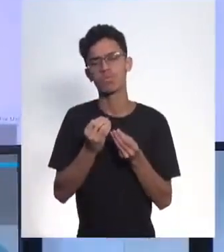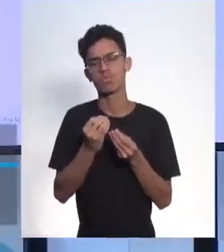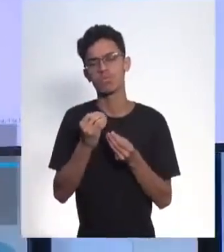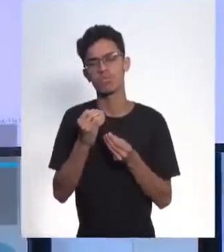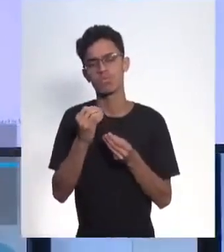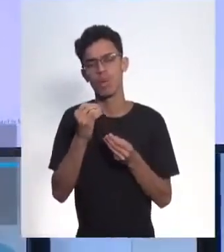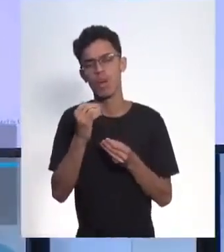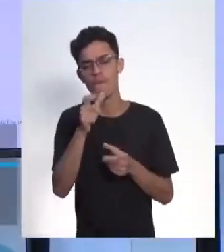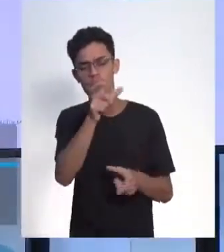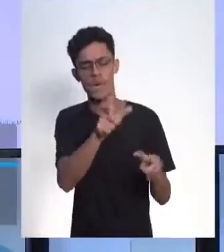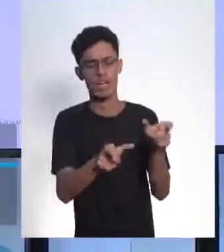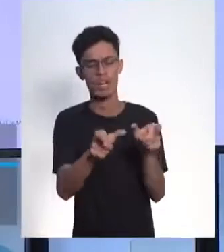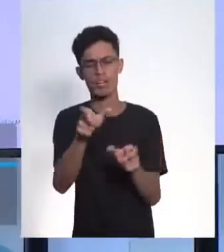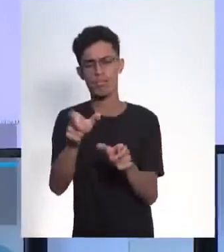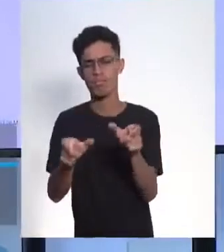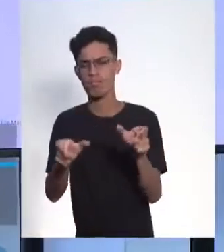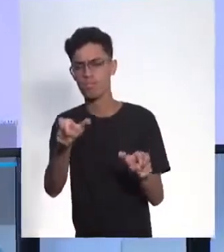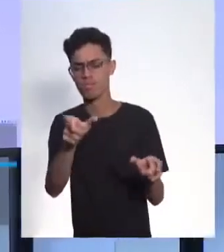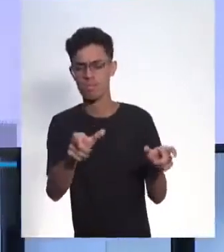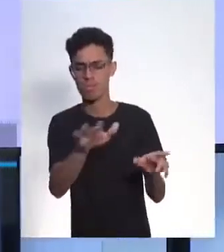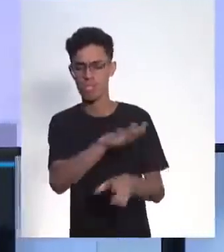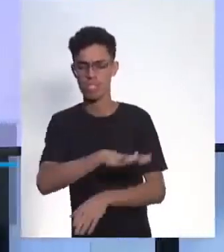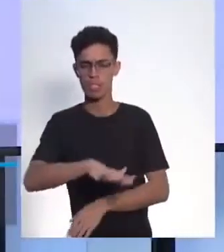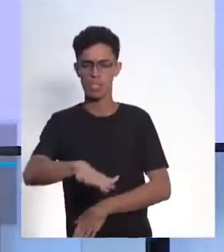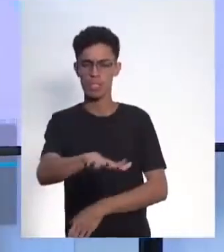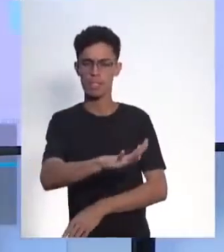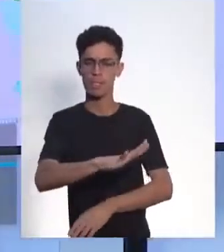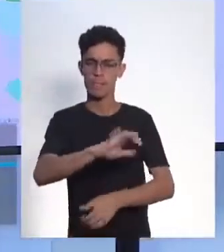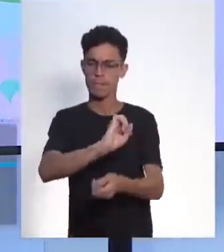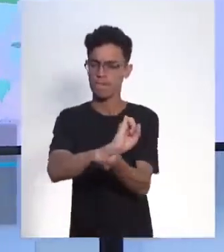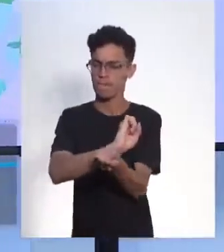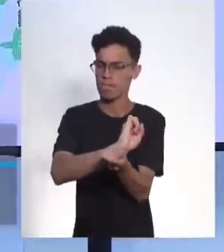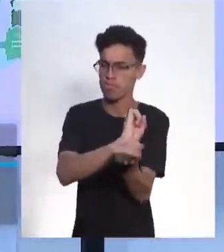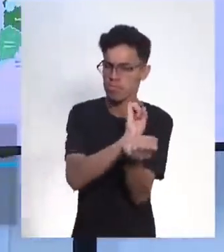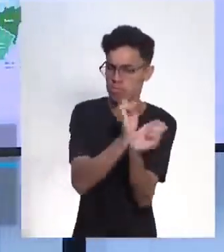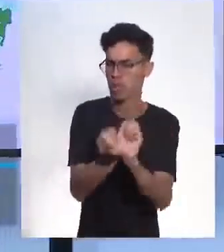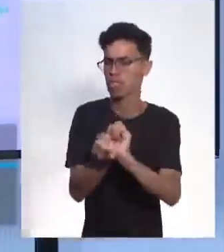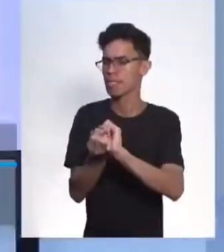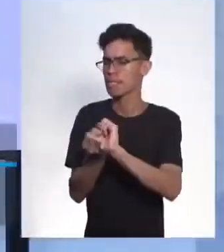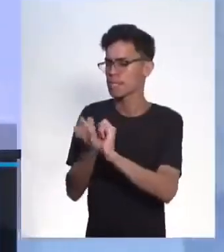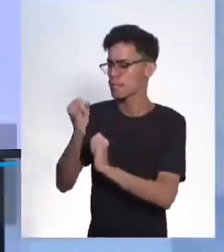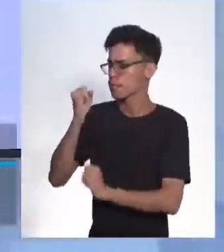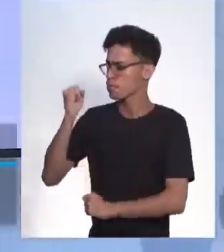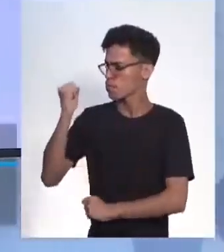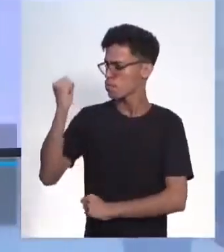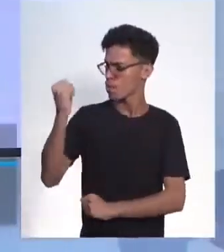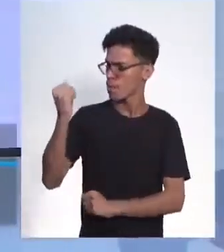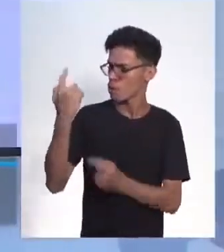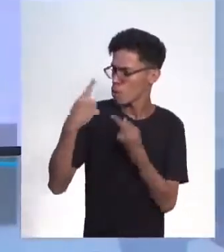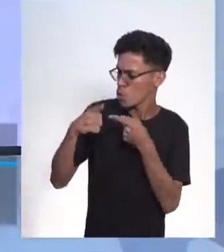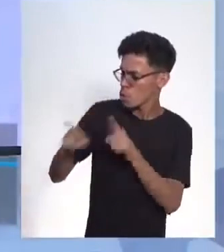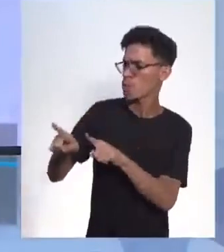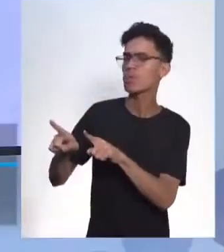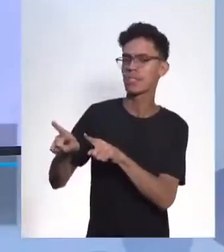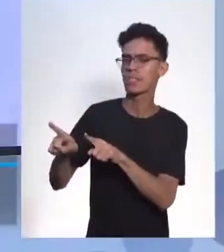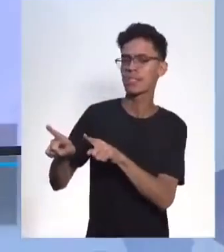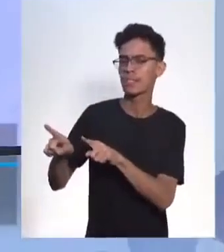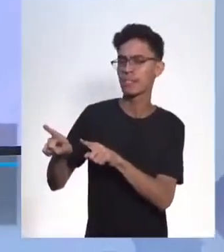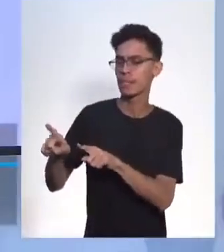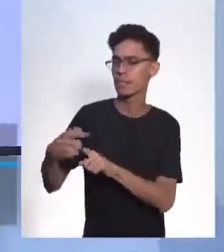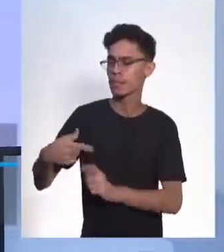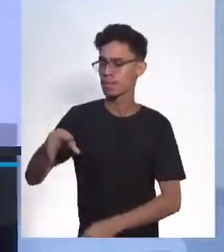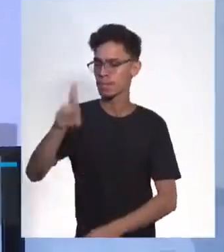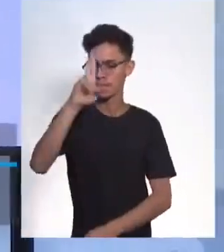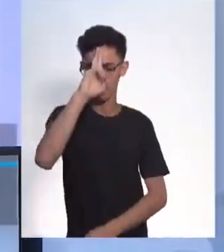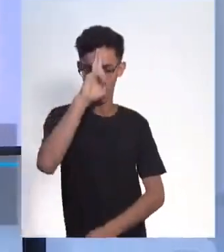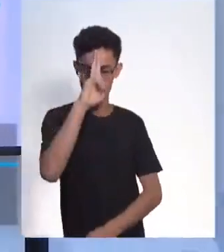professora Janaína, como que os escravizados, eles se defendiam dos ataques dos